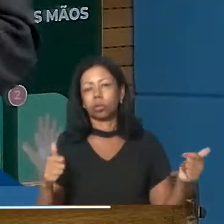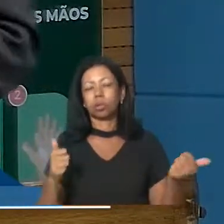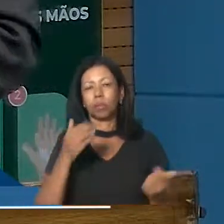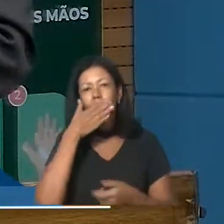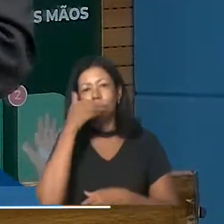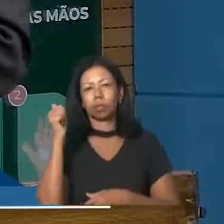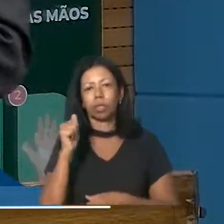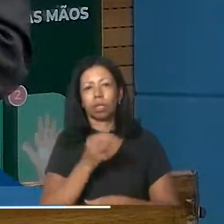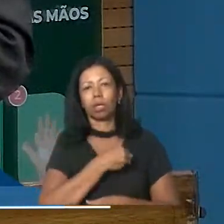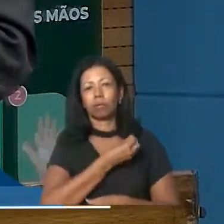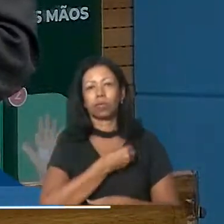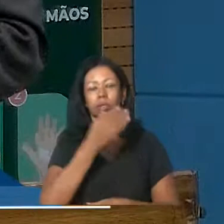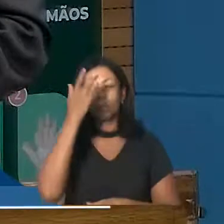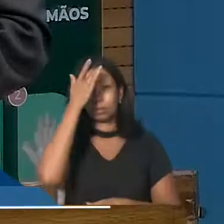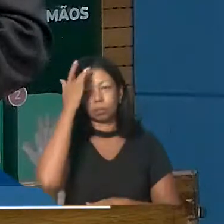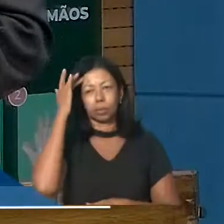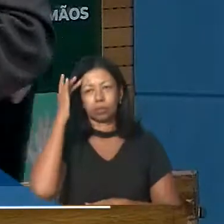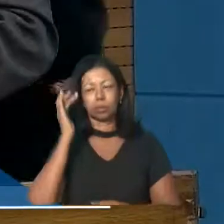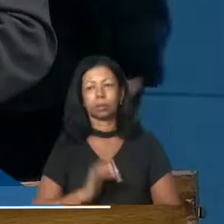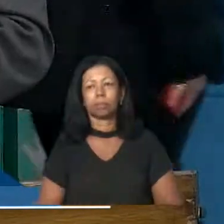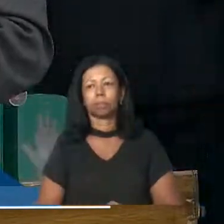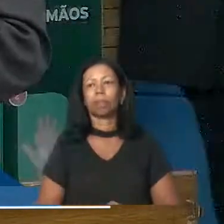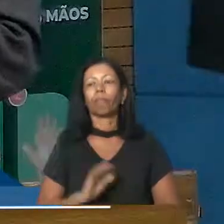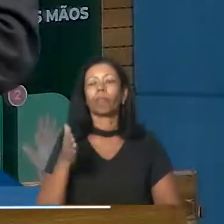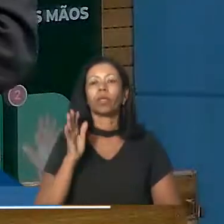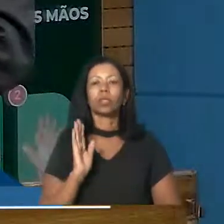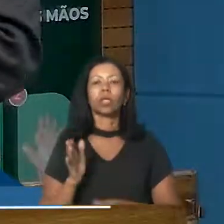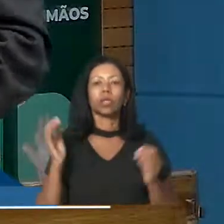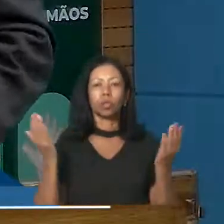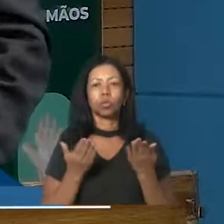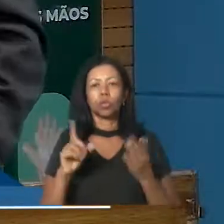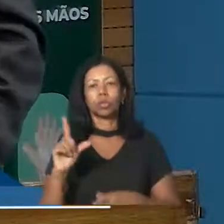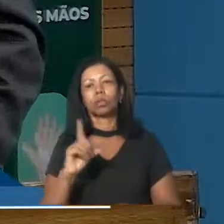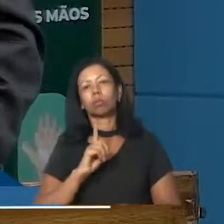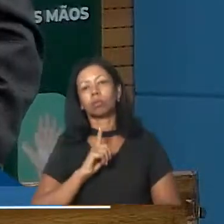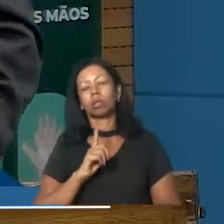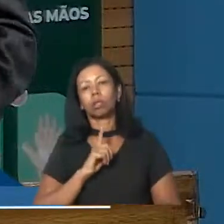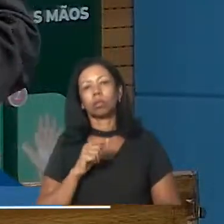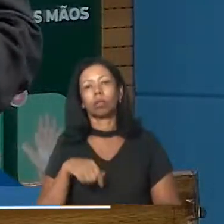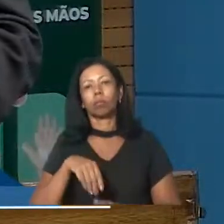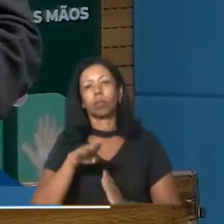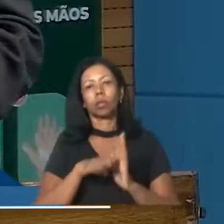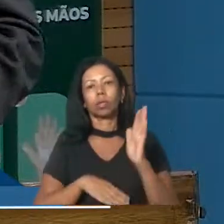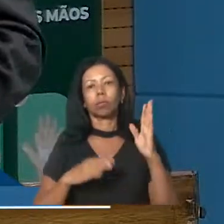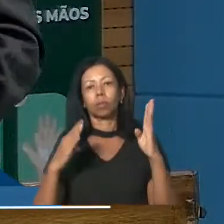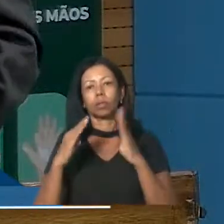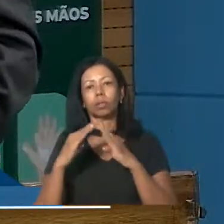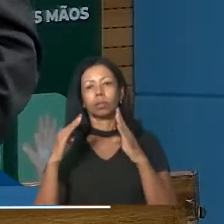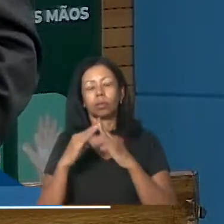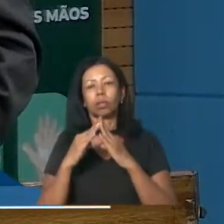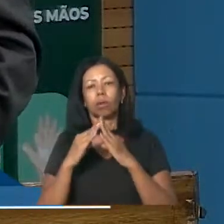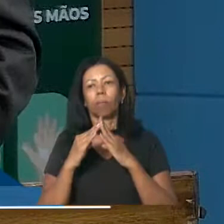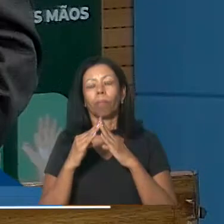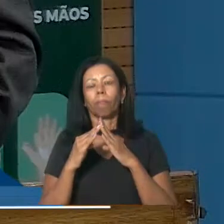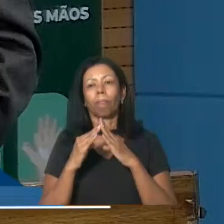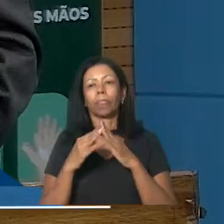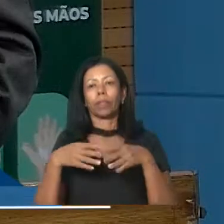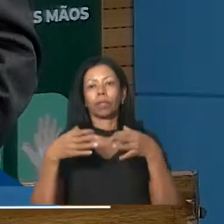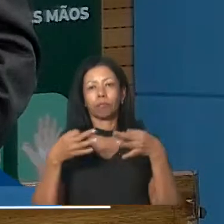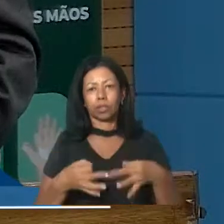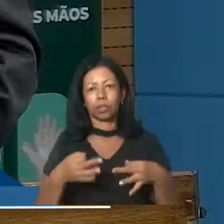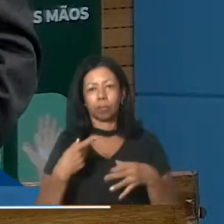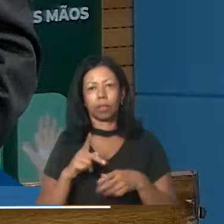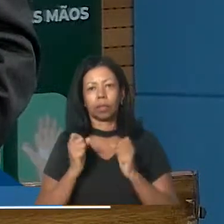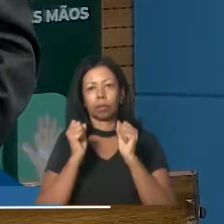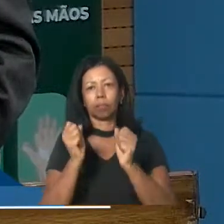a vida daquelas pessoas. Então, já que hoje não se tem um programa habitacional definido para que